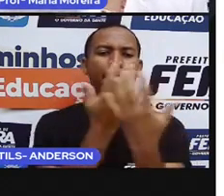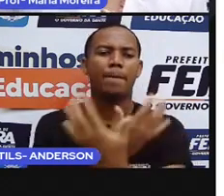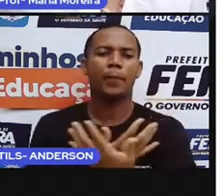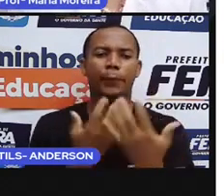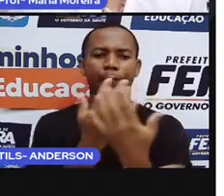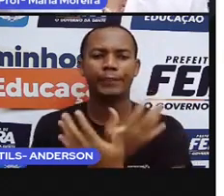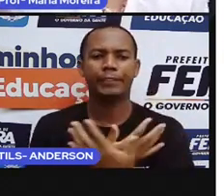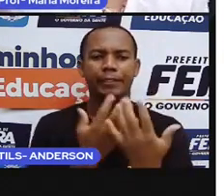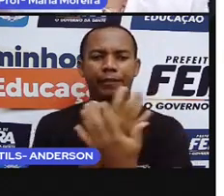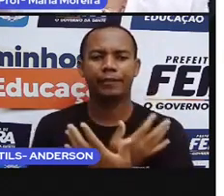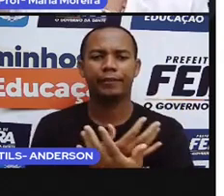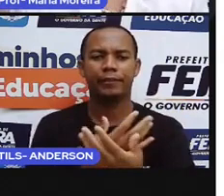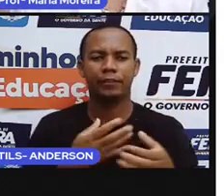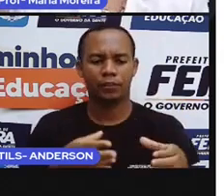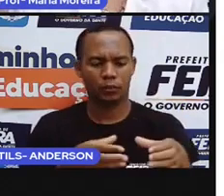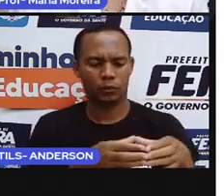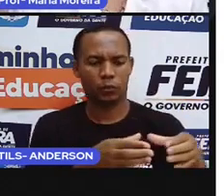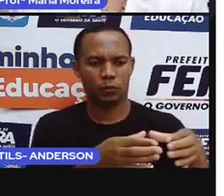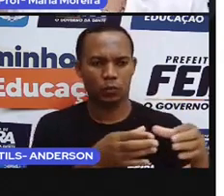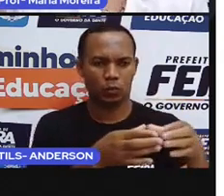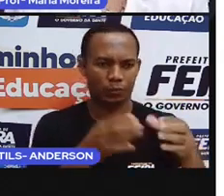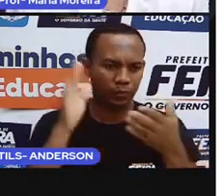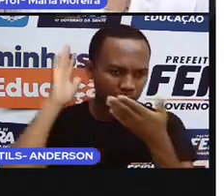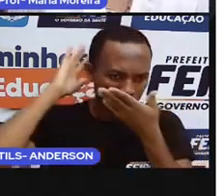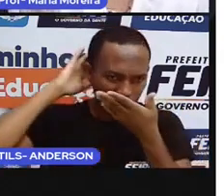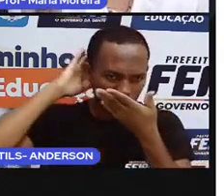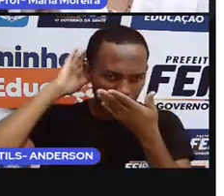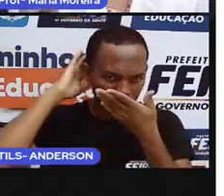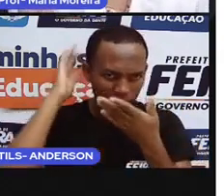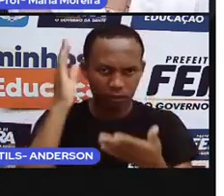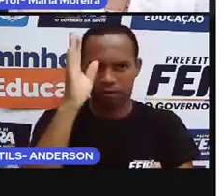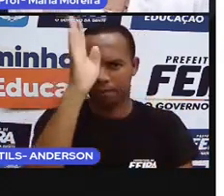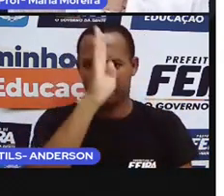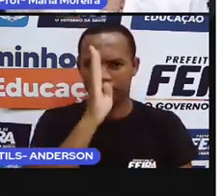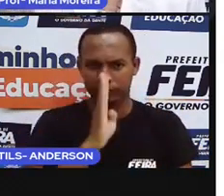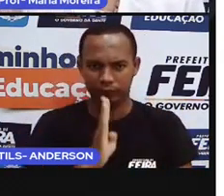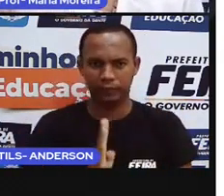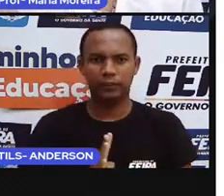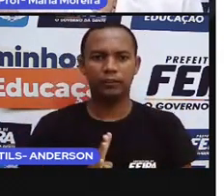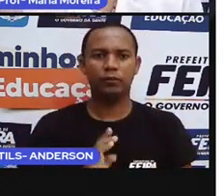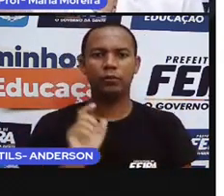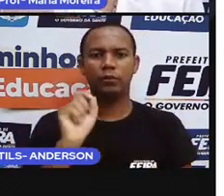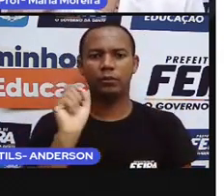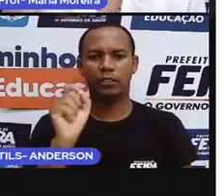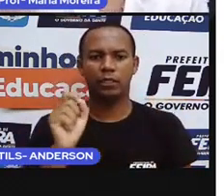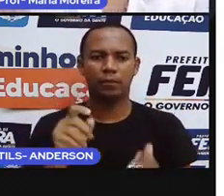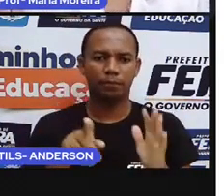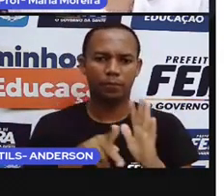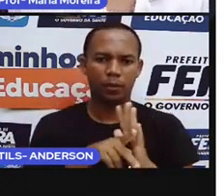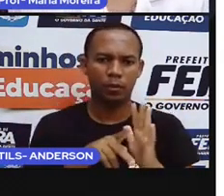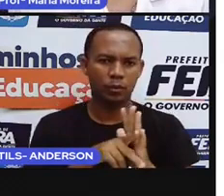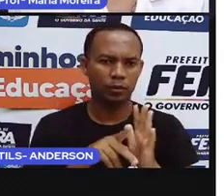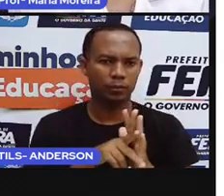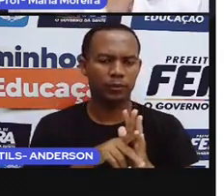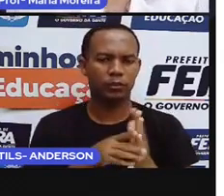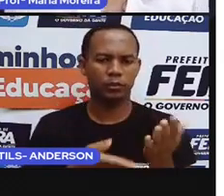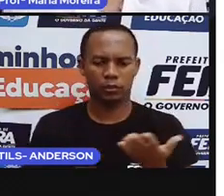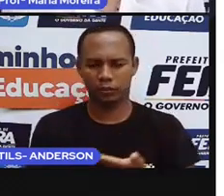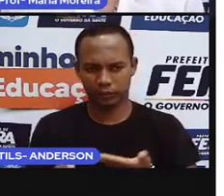né, para a maioria dos povos indígenas brasileiros, é utilizada em rituais religiosos,